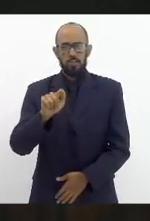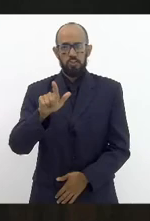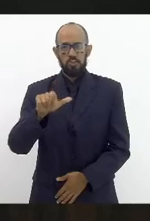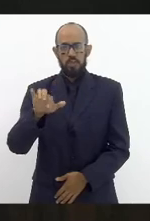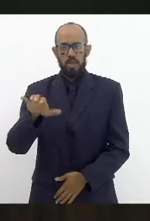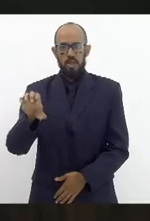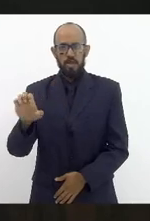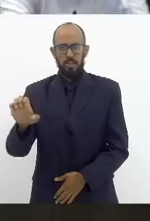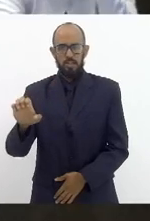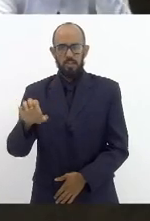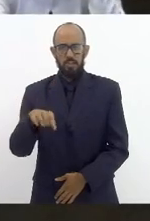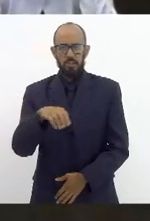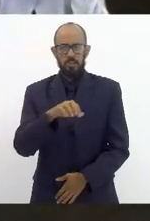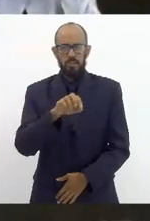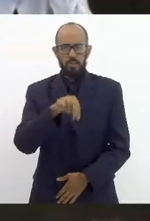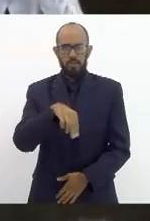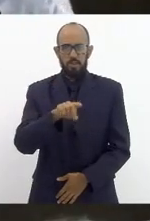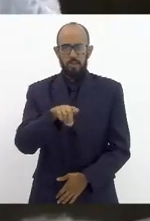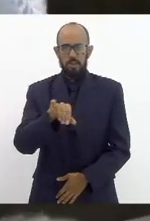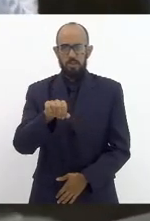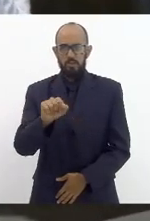Nádia,